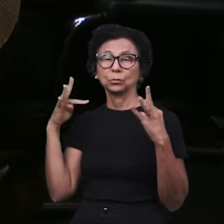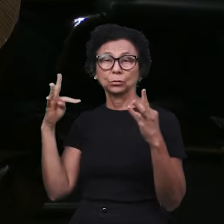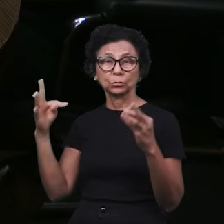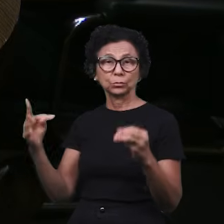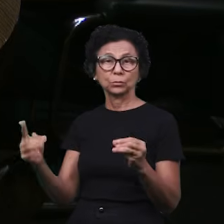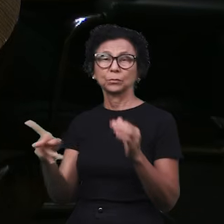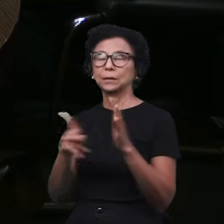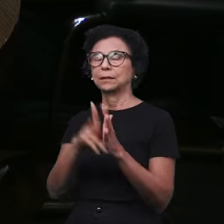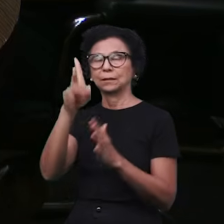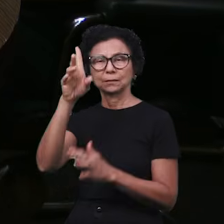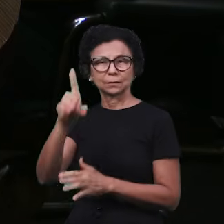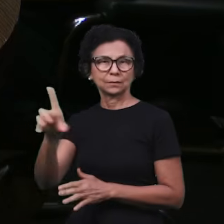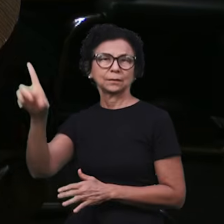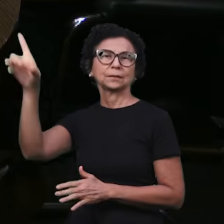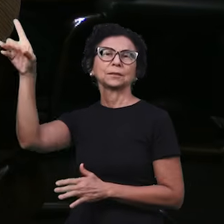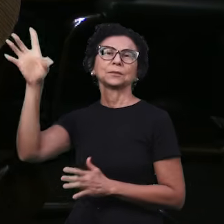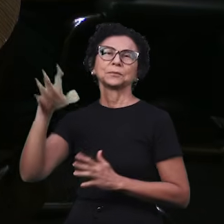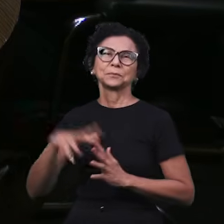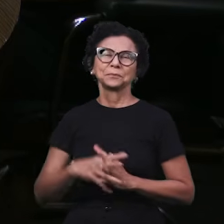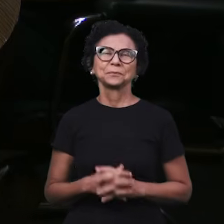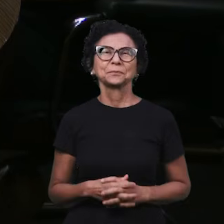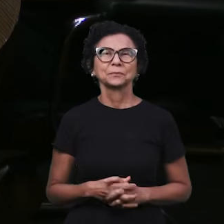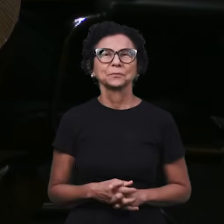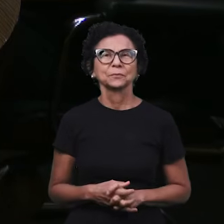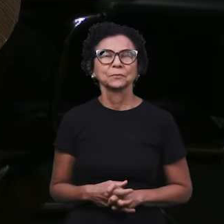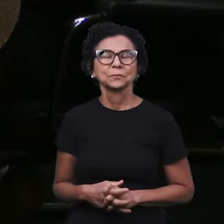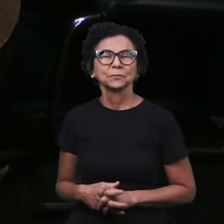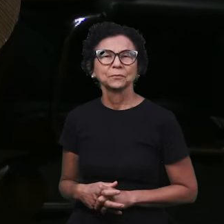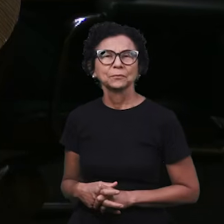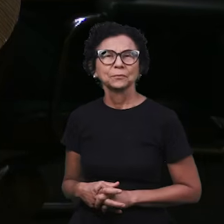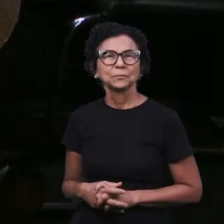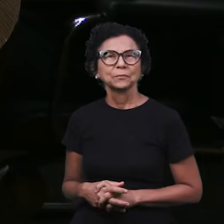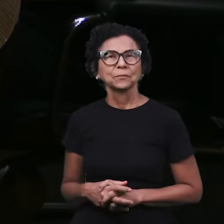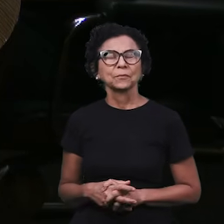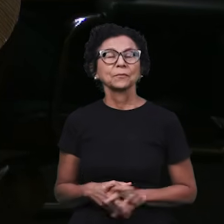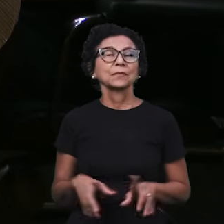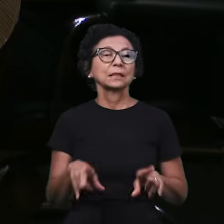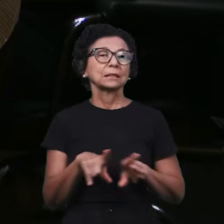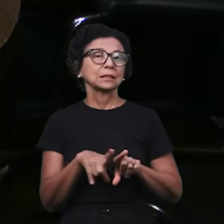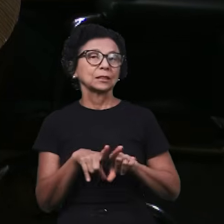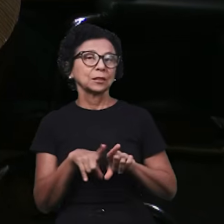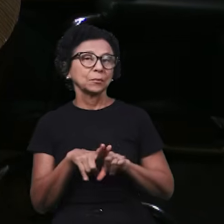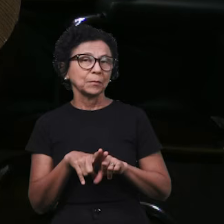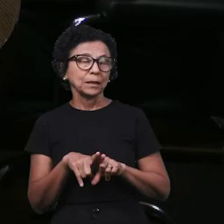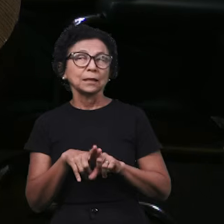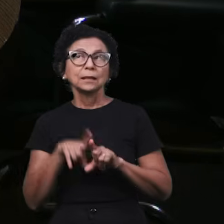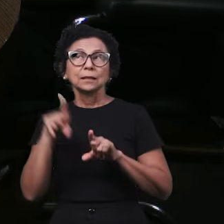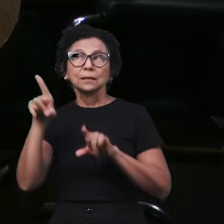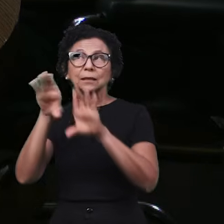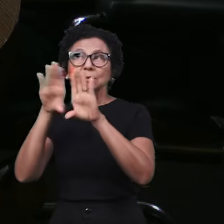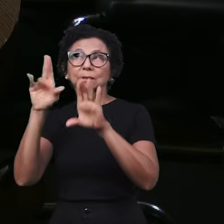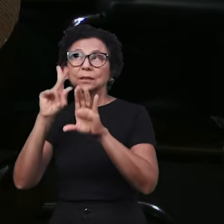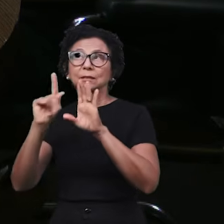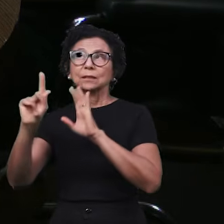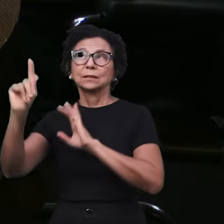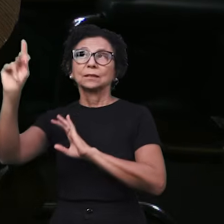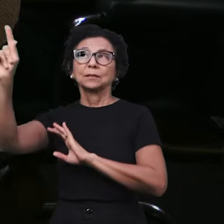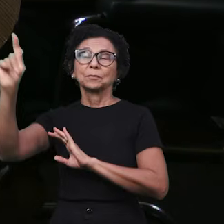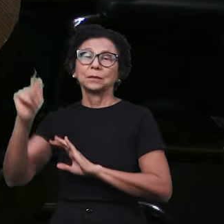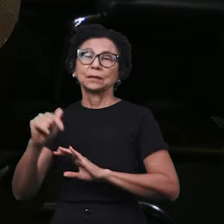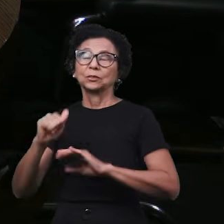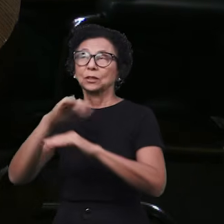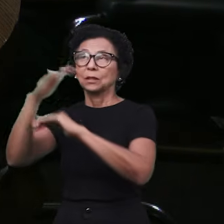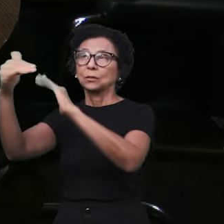né? isso. Exatamente. É a nossa vida. E aí nós podemos ver de que ele fala que ele é tudo isso na eternidade, mas que também nos deu a fonte tudo isso ainda